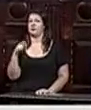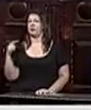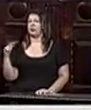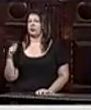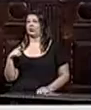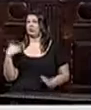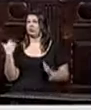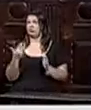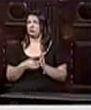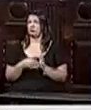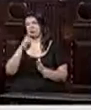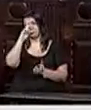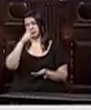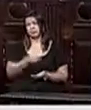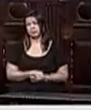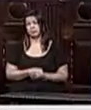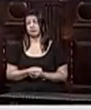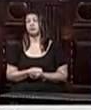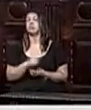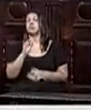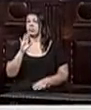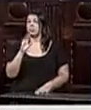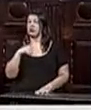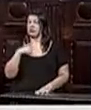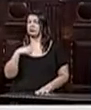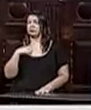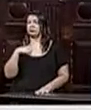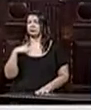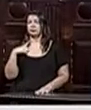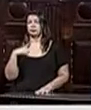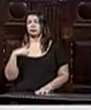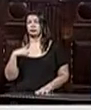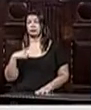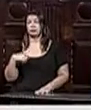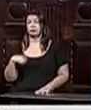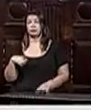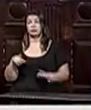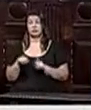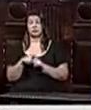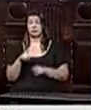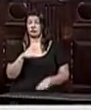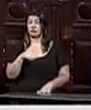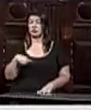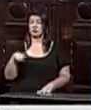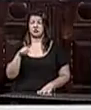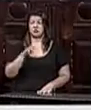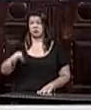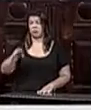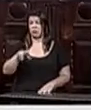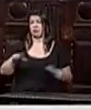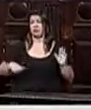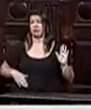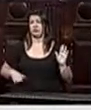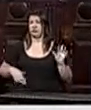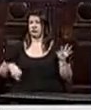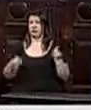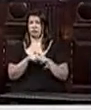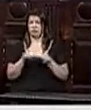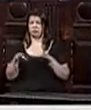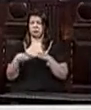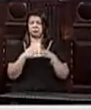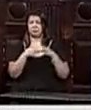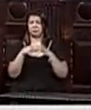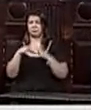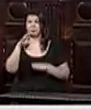tomar essa decisão, mas estamos tomando. Mas não somos bandidos e nem gente que descumpre a